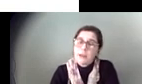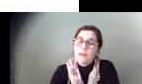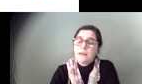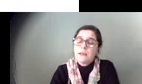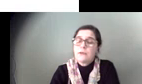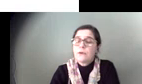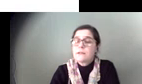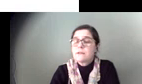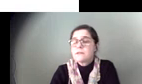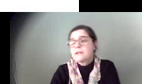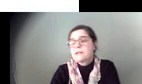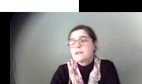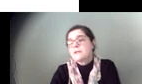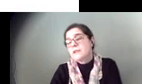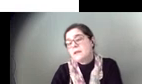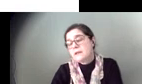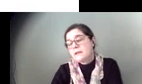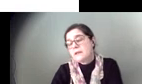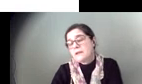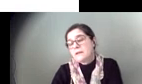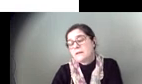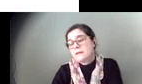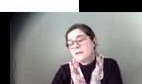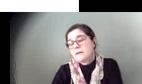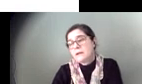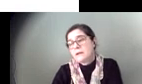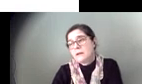presencial. E nós não estávamos, né,